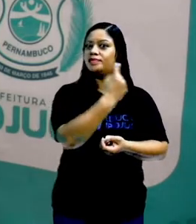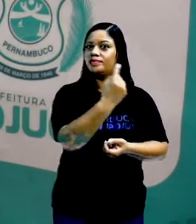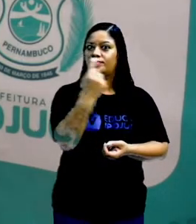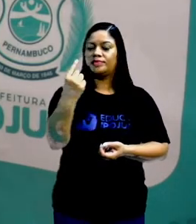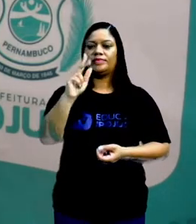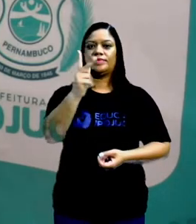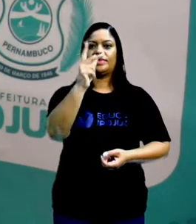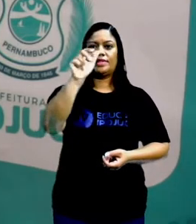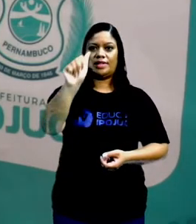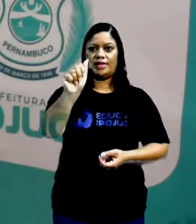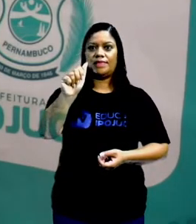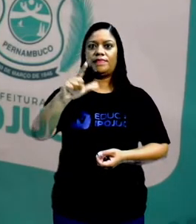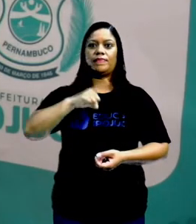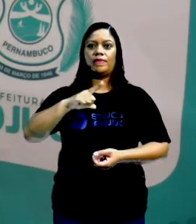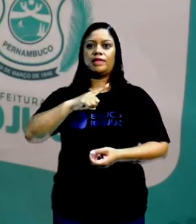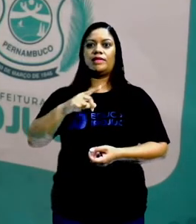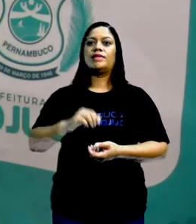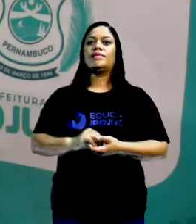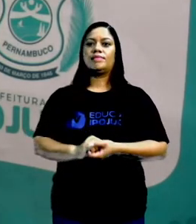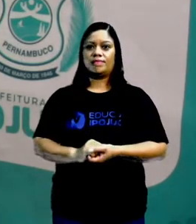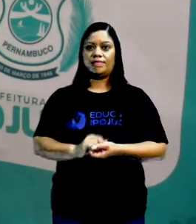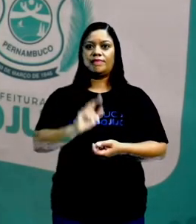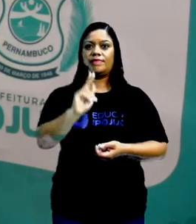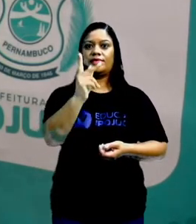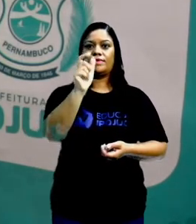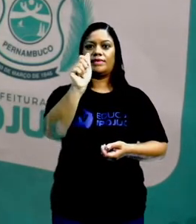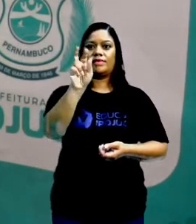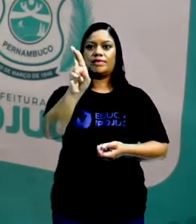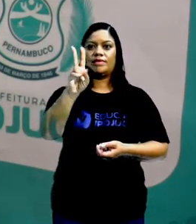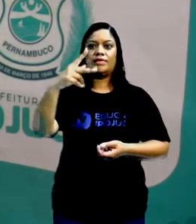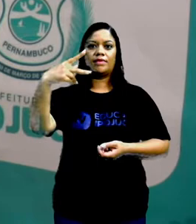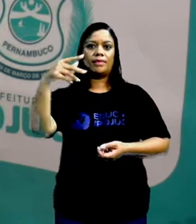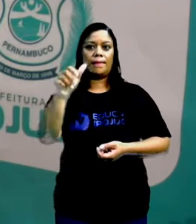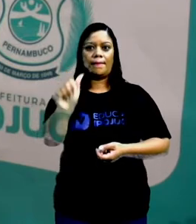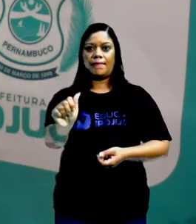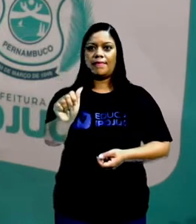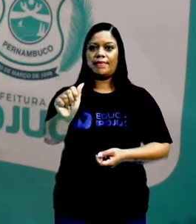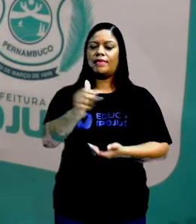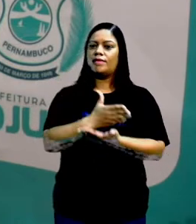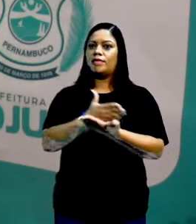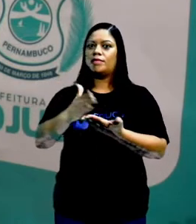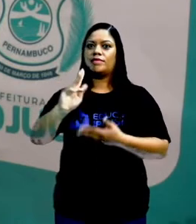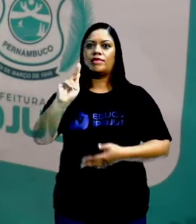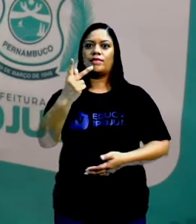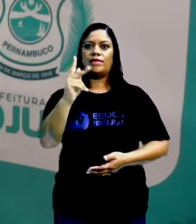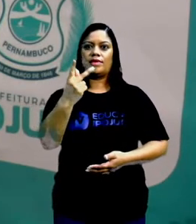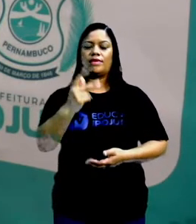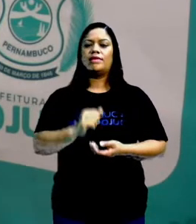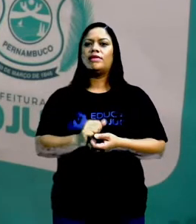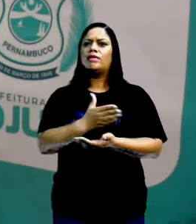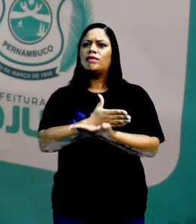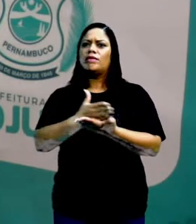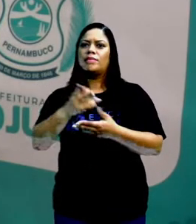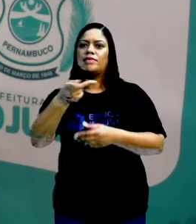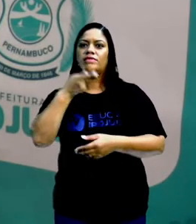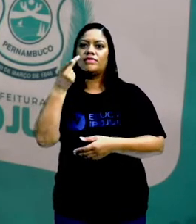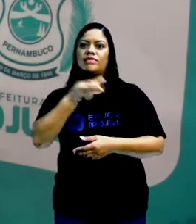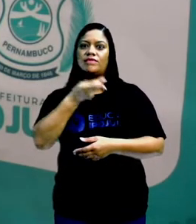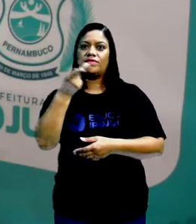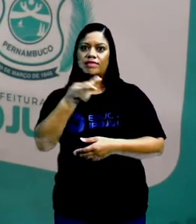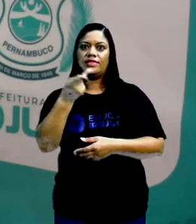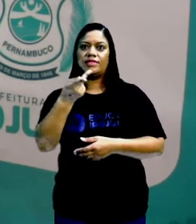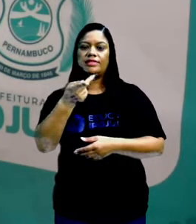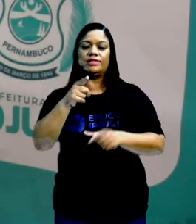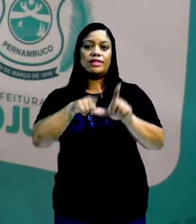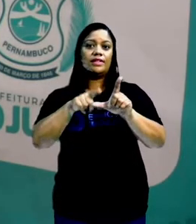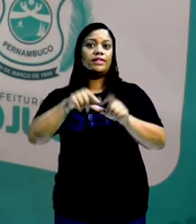H, A, eu tenho o nome harpa. A harpa começa com H, mas eu começo falando a letrinha, a